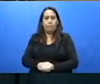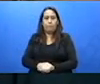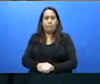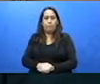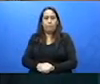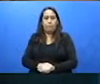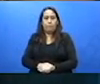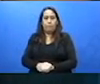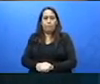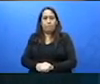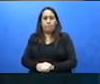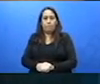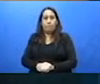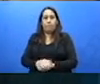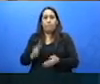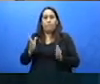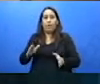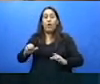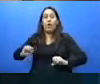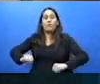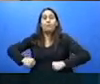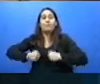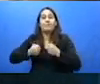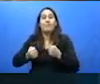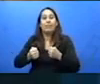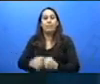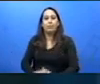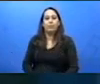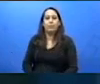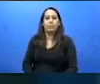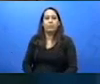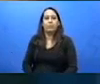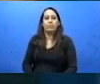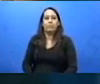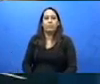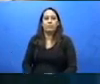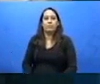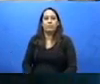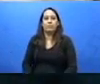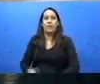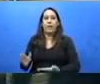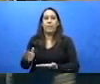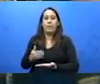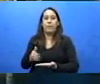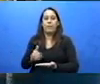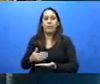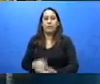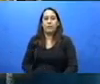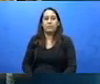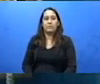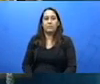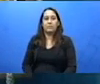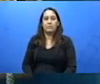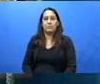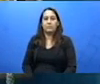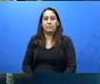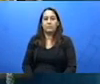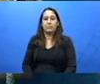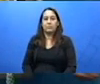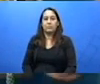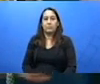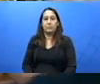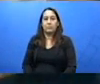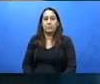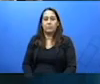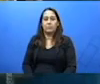E agora vamos para o nosso desafio. Pega novamente o caderno, eu vou pegar